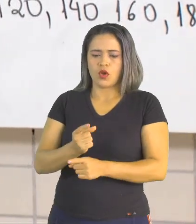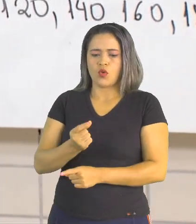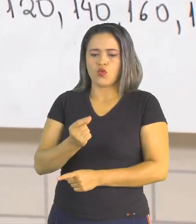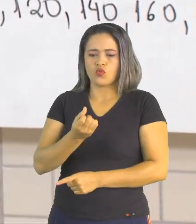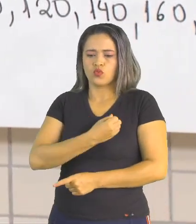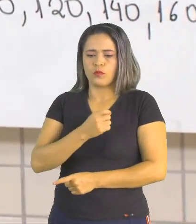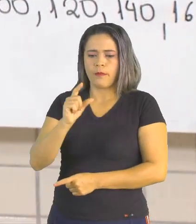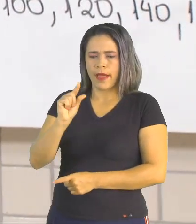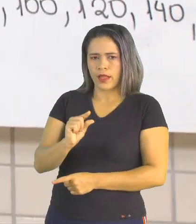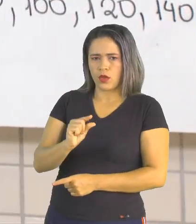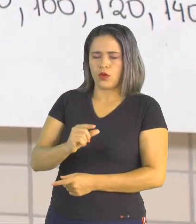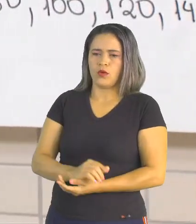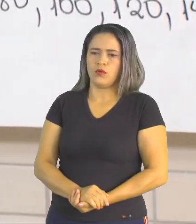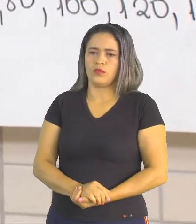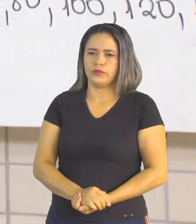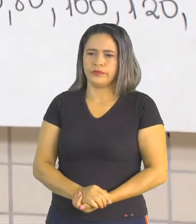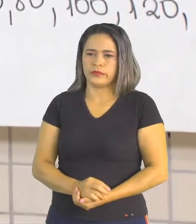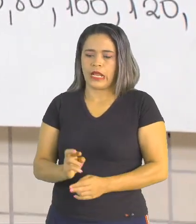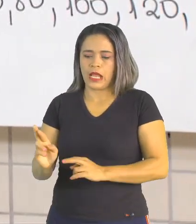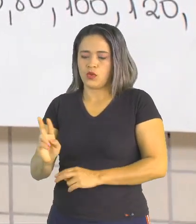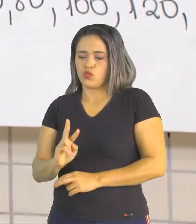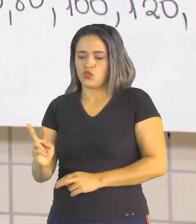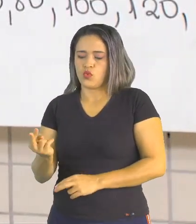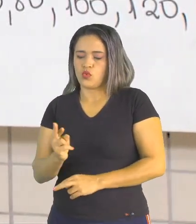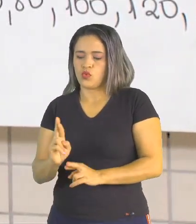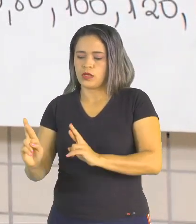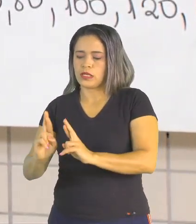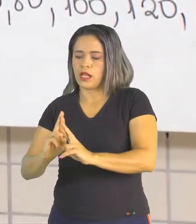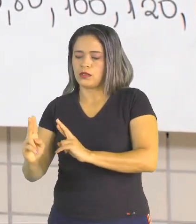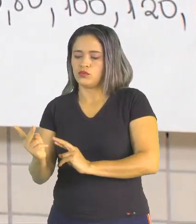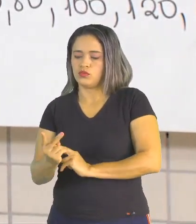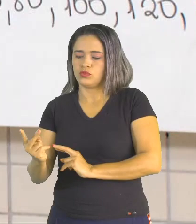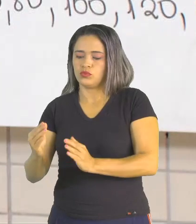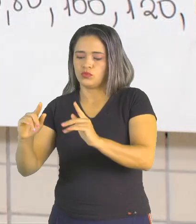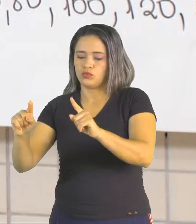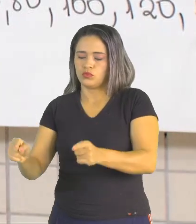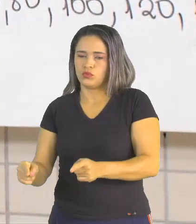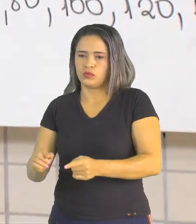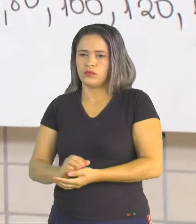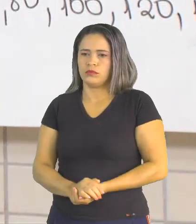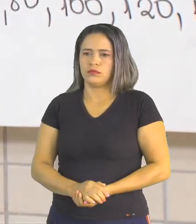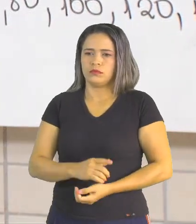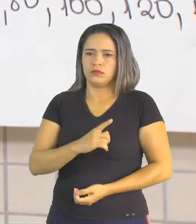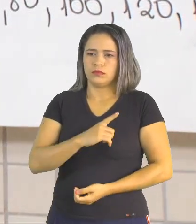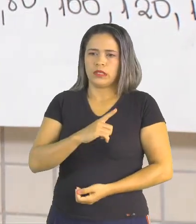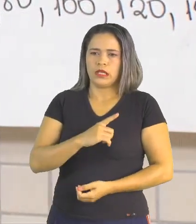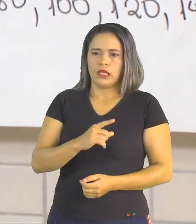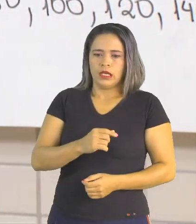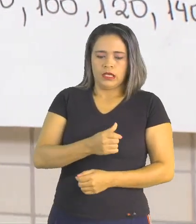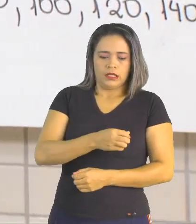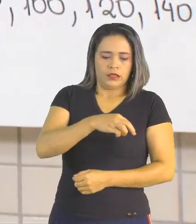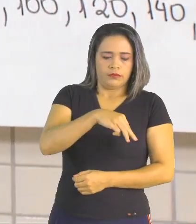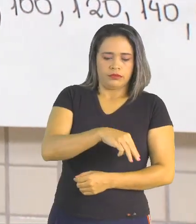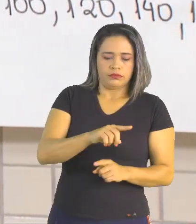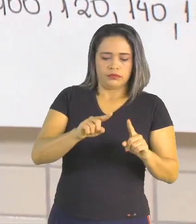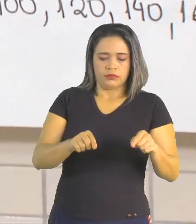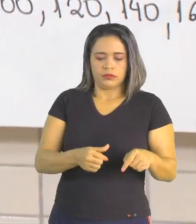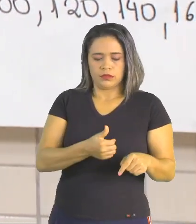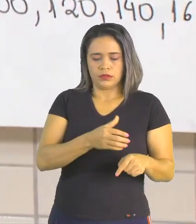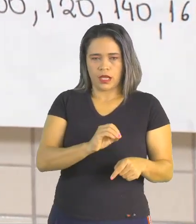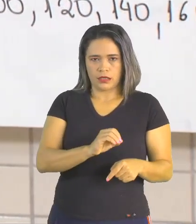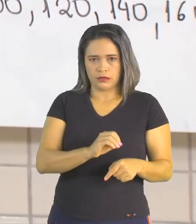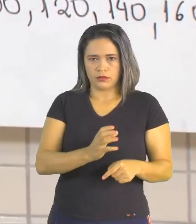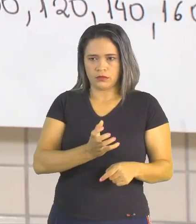você fazia assim, M de múltiplos de 10, eu escrevia os múltiplos